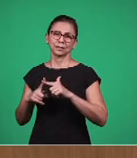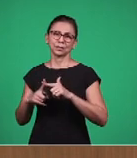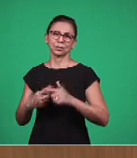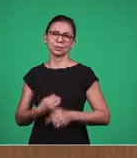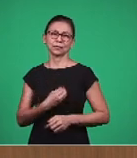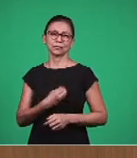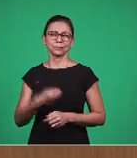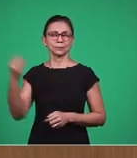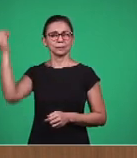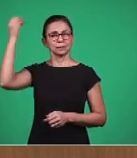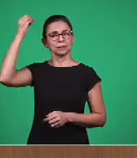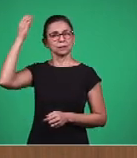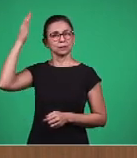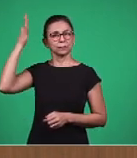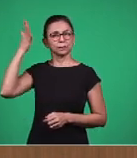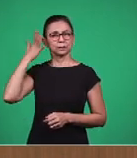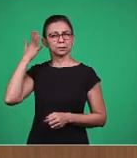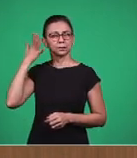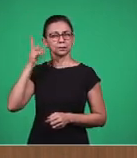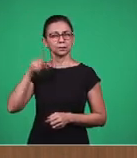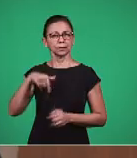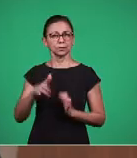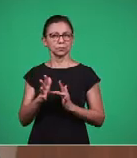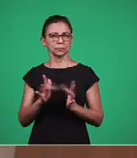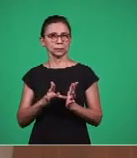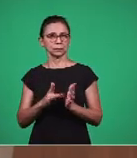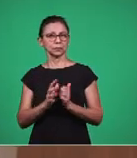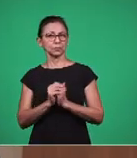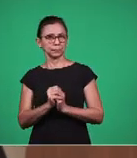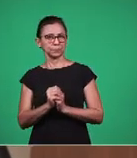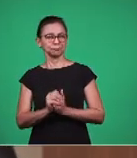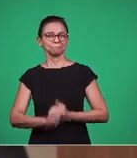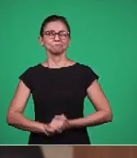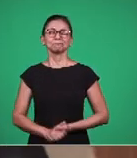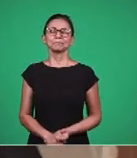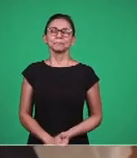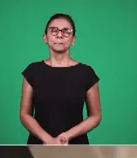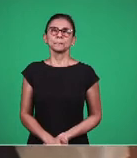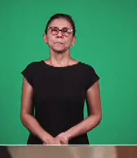vem dEle, que é Ele. Amém. Amém. Glória a Jesus.